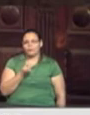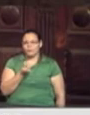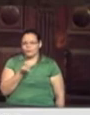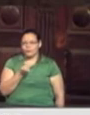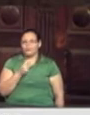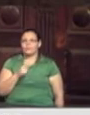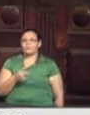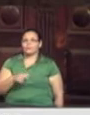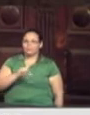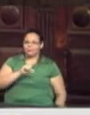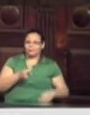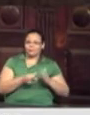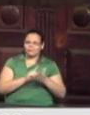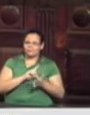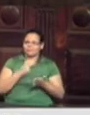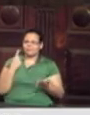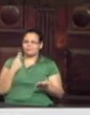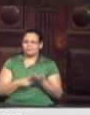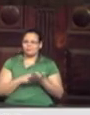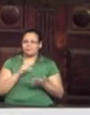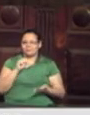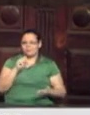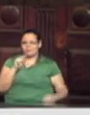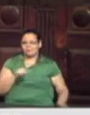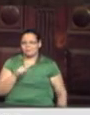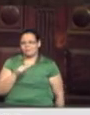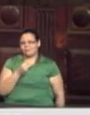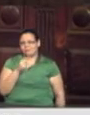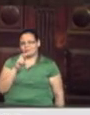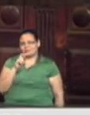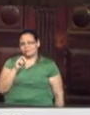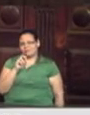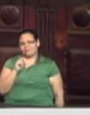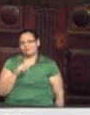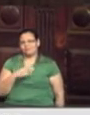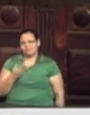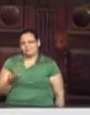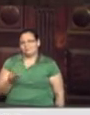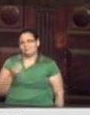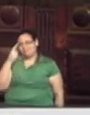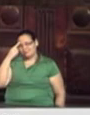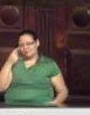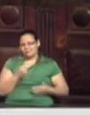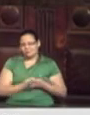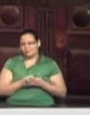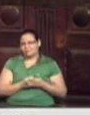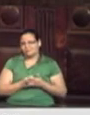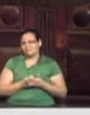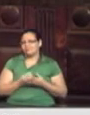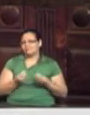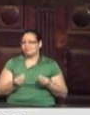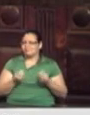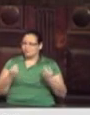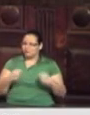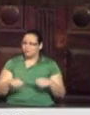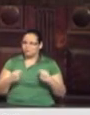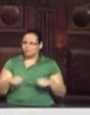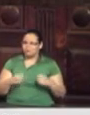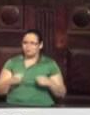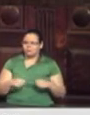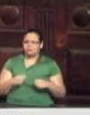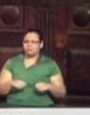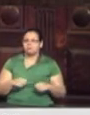tinha pré-acordado, numa decisão mais do que espúria. Então isso tem que ser